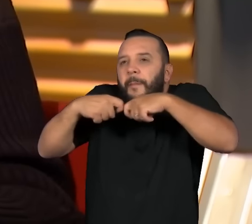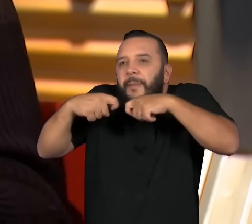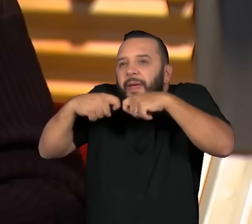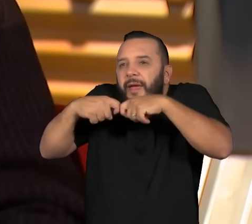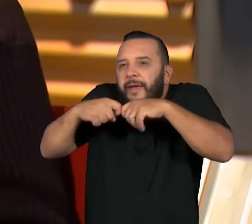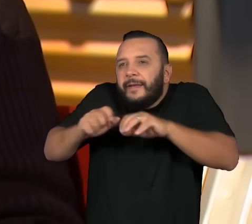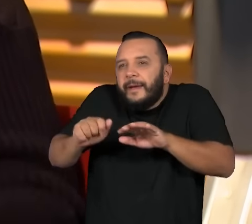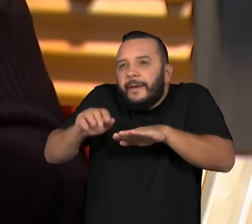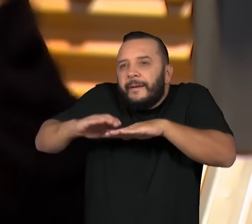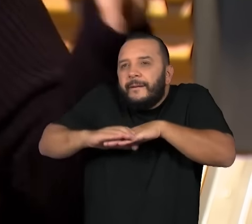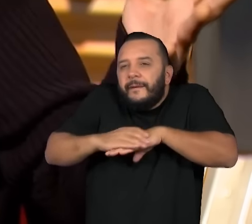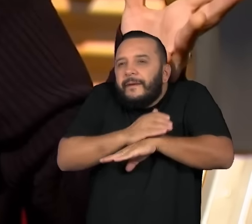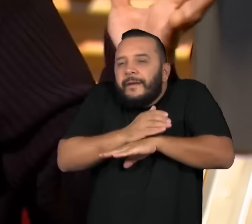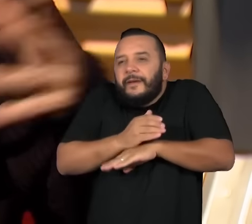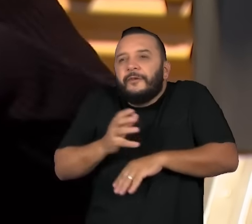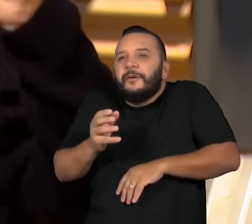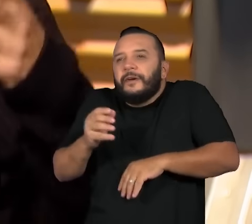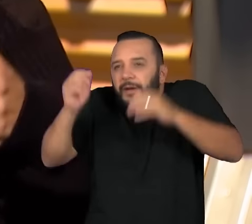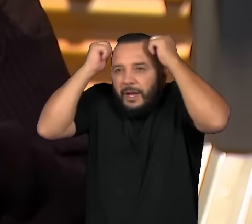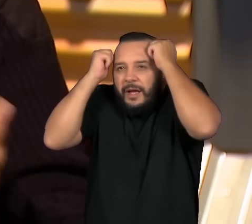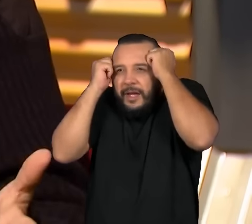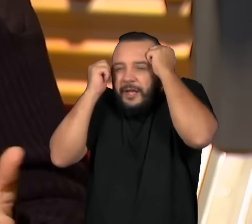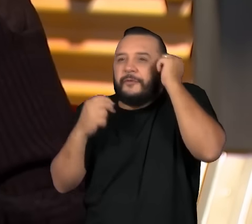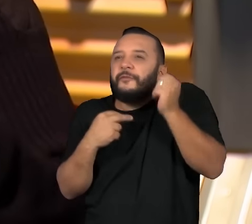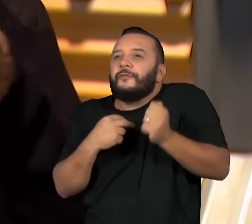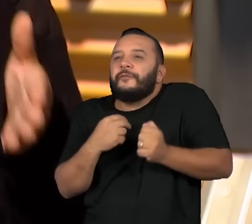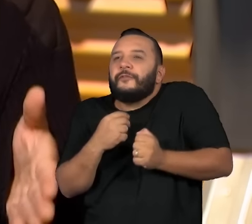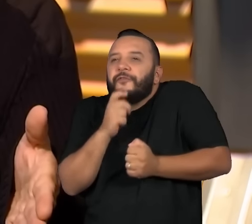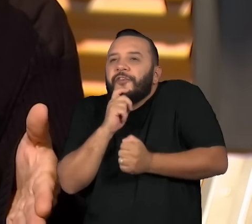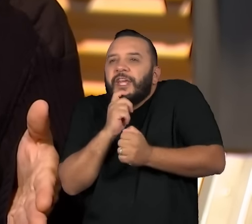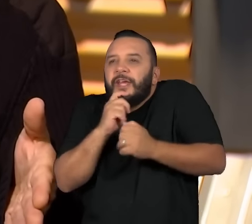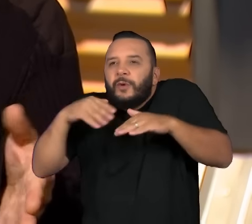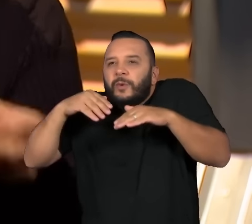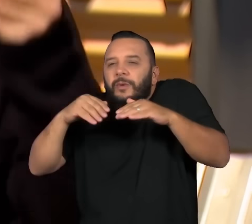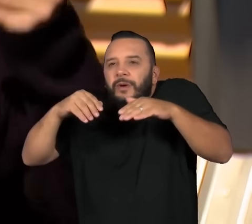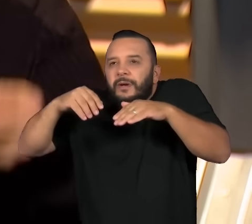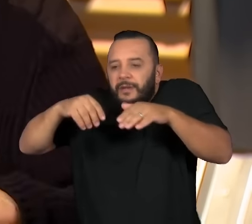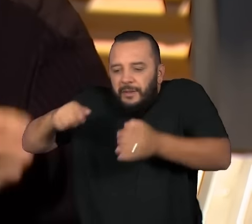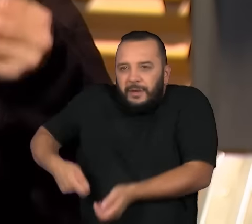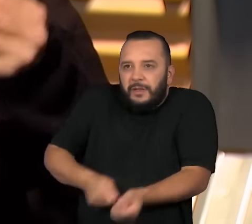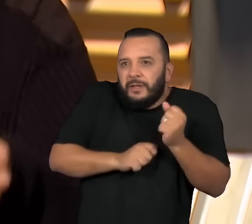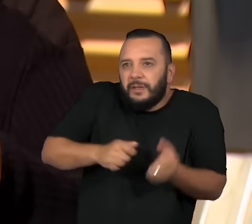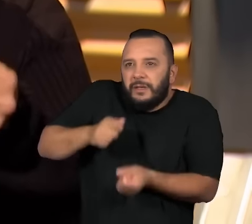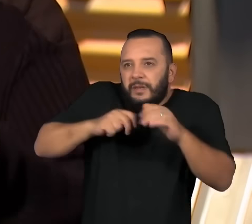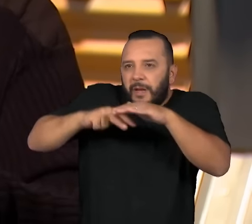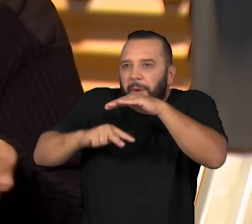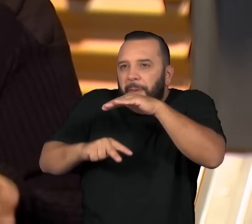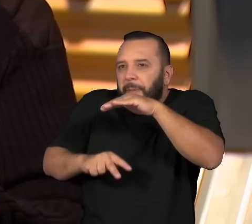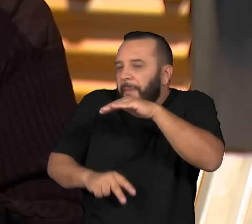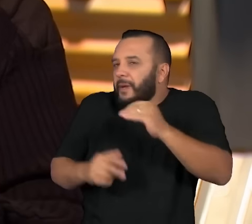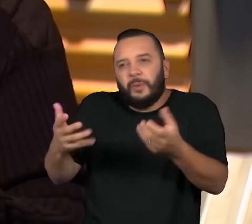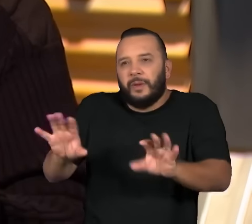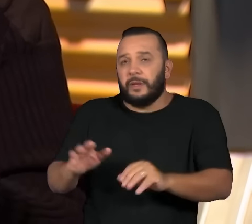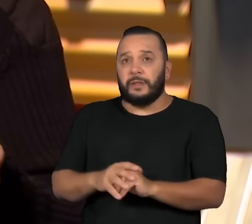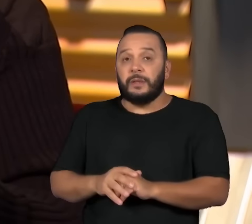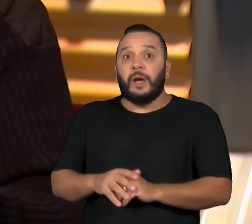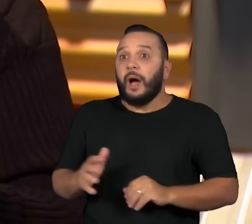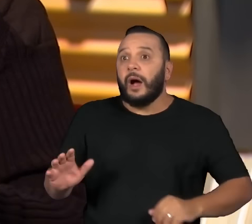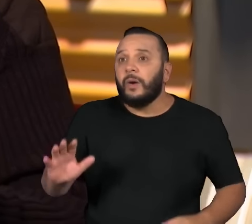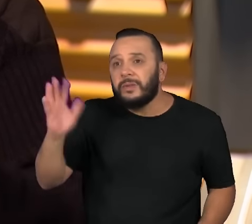sei. etc. E todo mundo dava risada, É. né? Não sei o quê. Mas, mano, quando aconteceu, Sim. cara, todo mundo sabia o que ela queria. É.